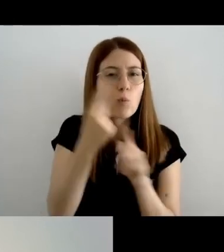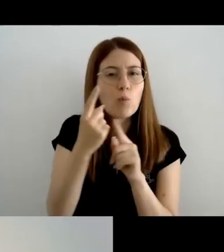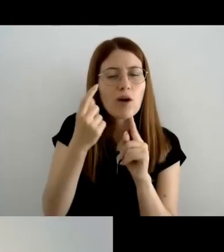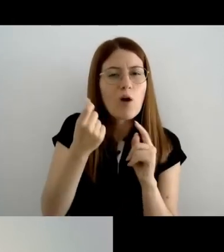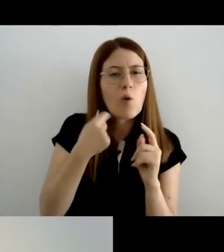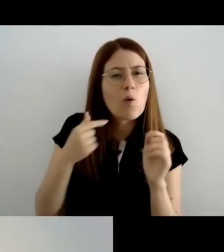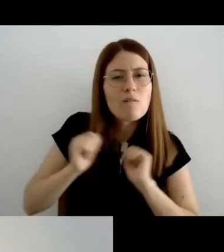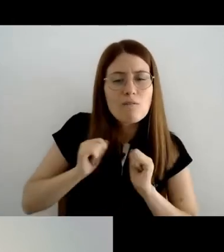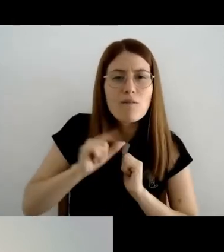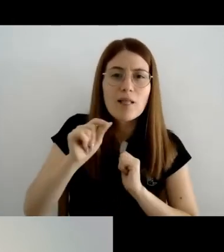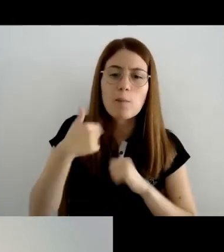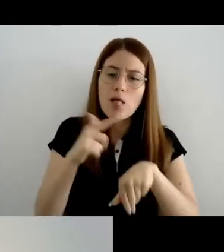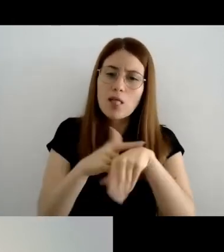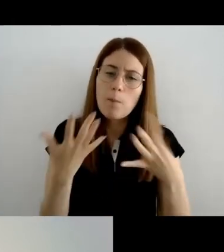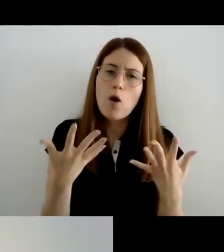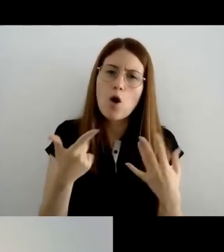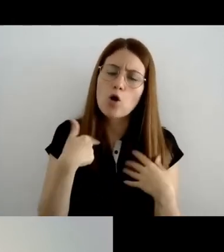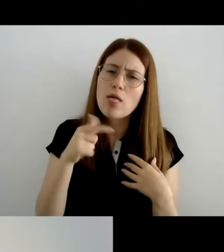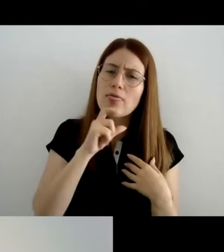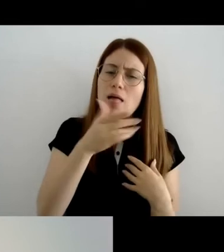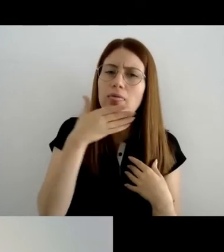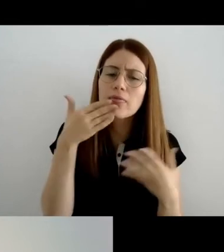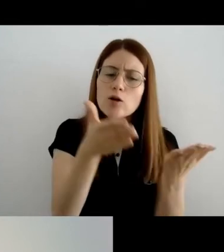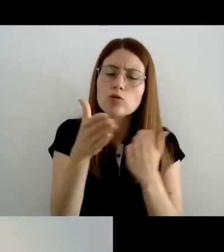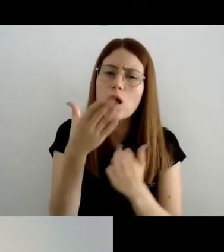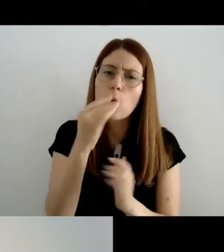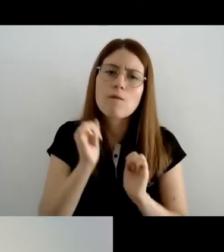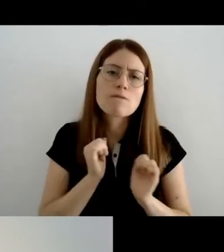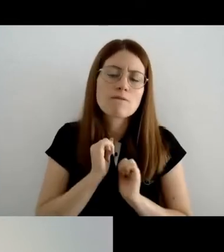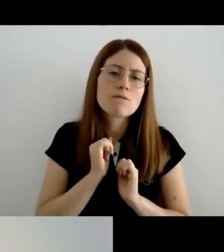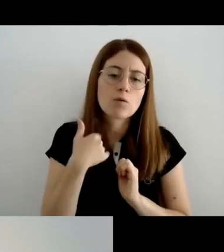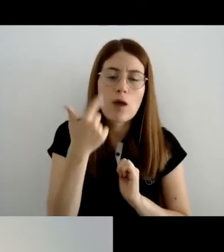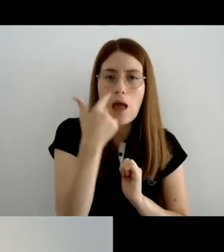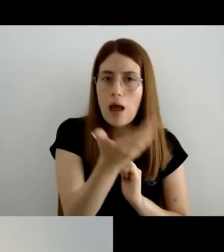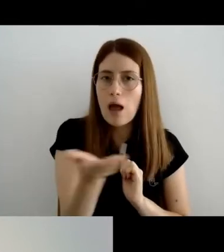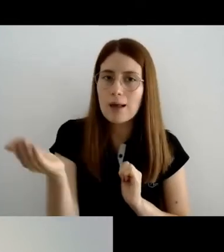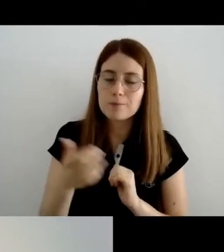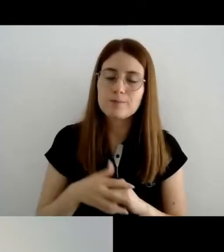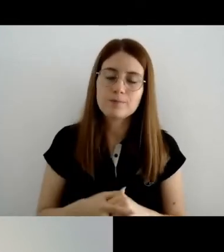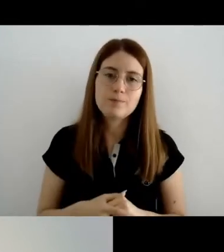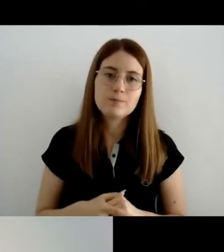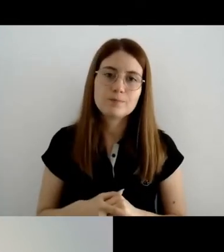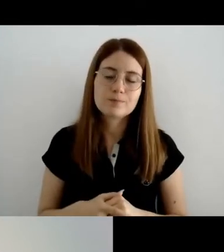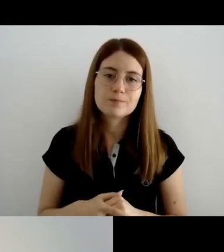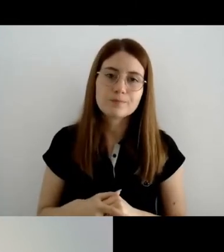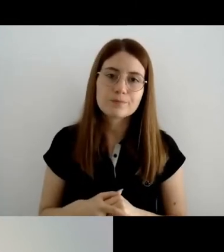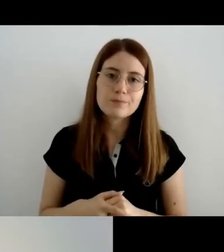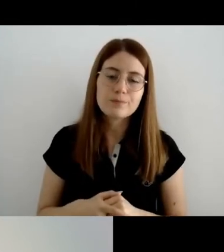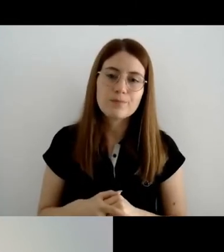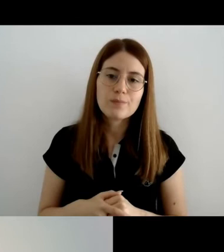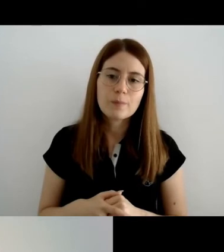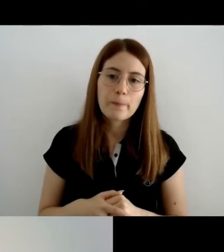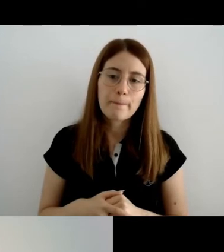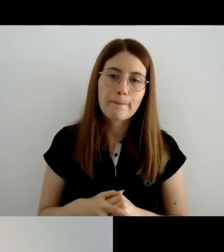também nesta altura conseguir também mais facilmente ajudar os alunos que tenho à minha frente. Pegando